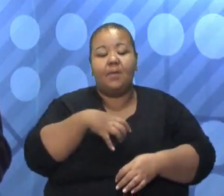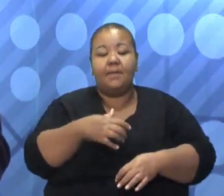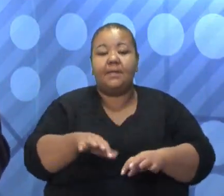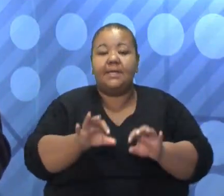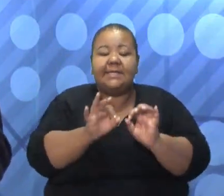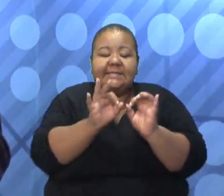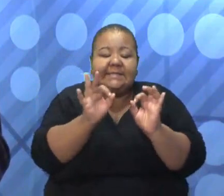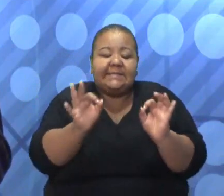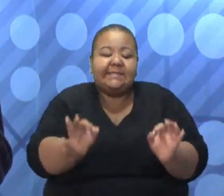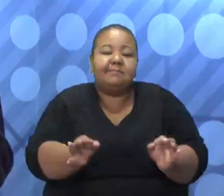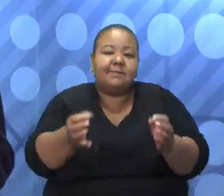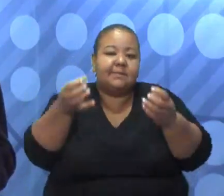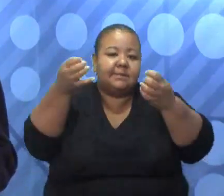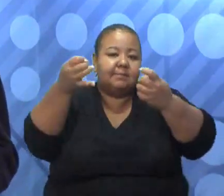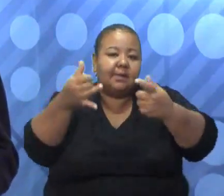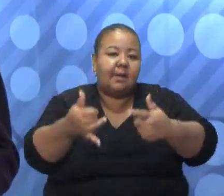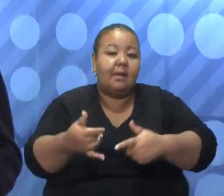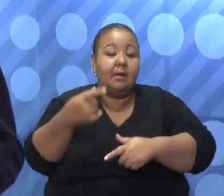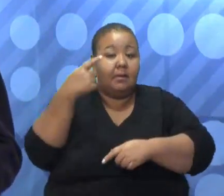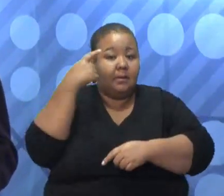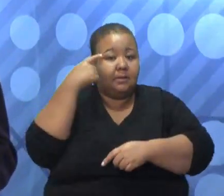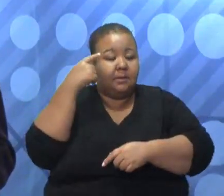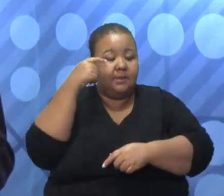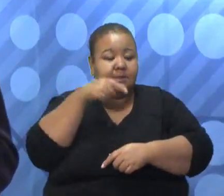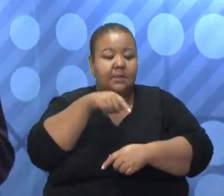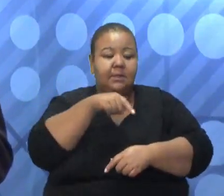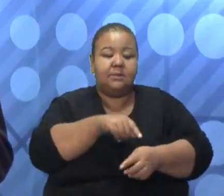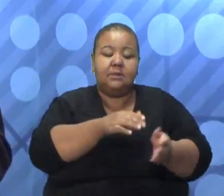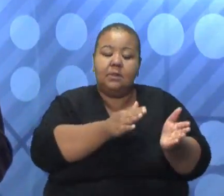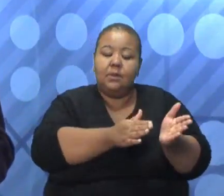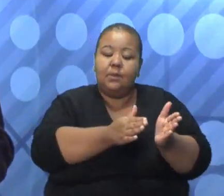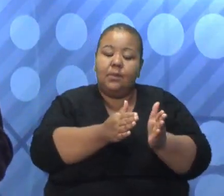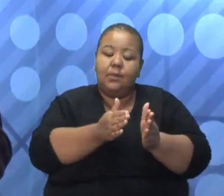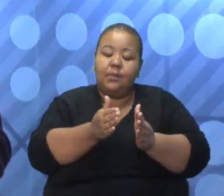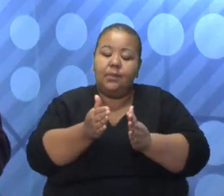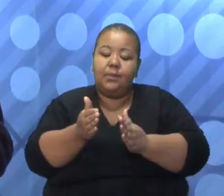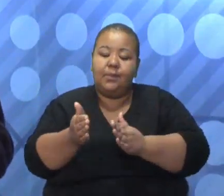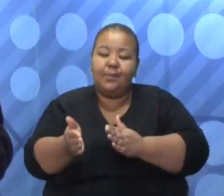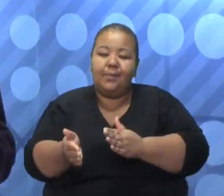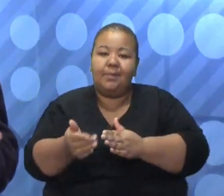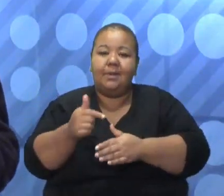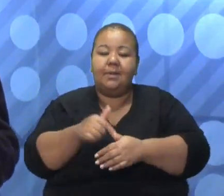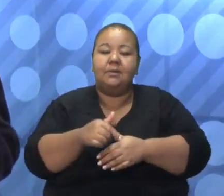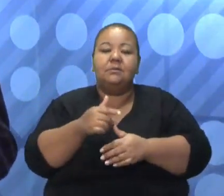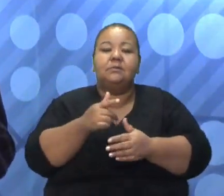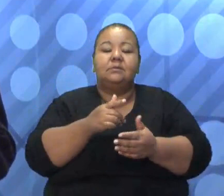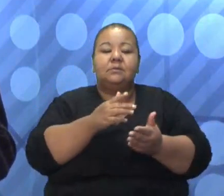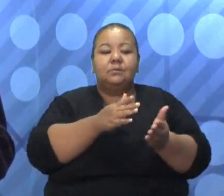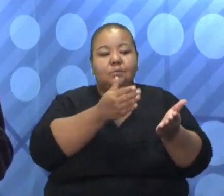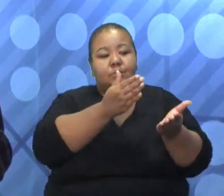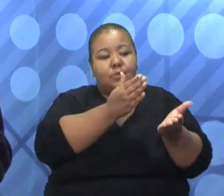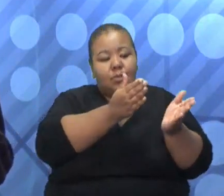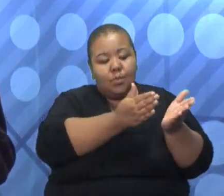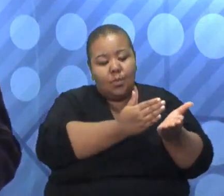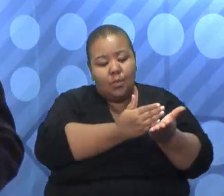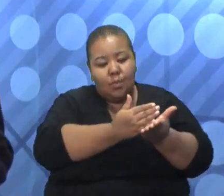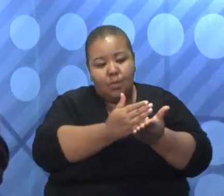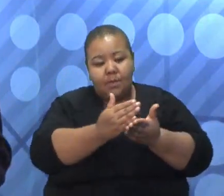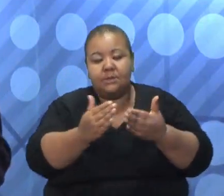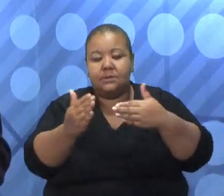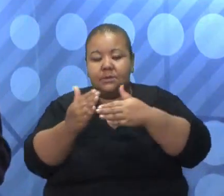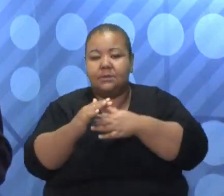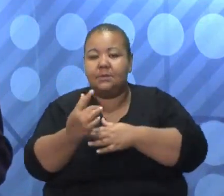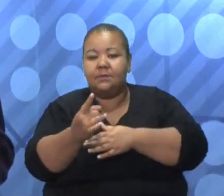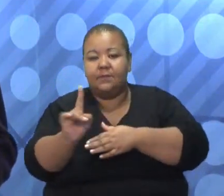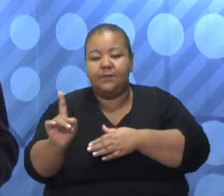a ferramenta, mas eu tenho que pensar nesse fluxo do processo de modo intermitente, do ponta a ponta, para que a coisa aconteça da